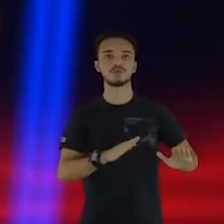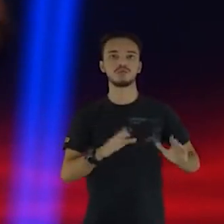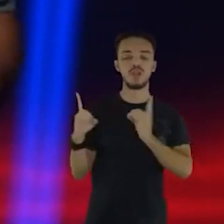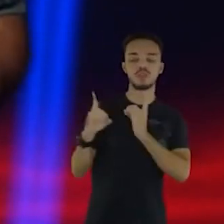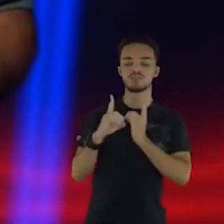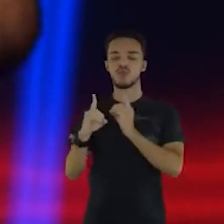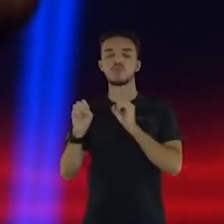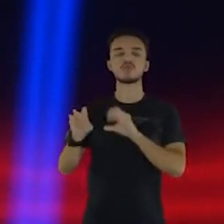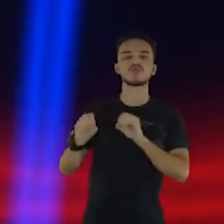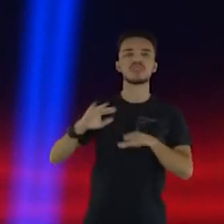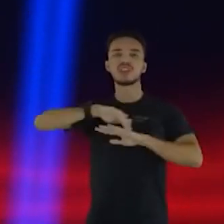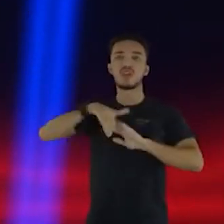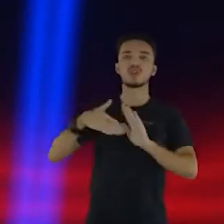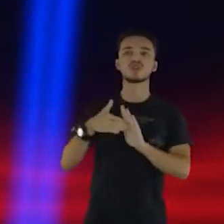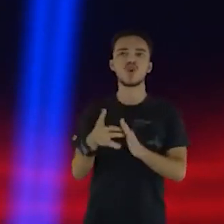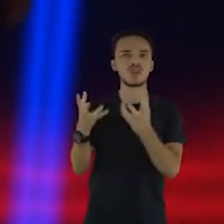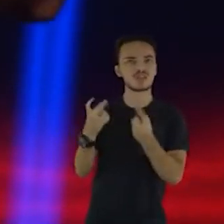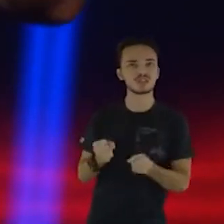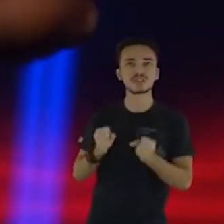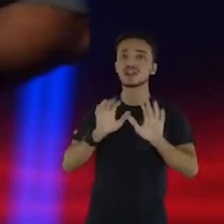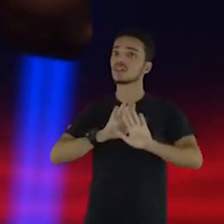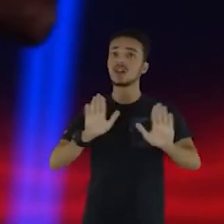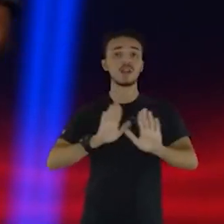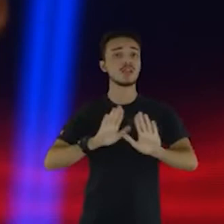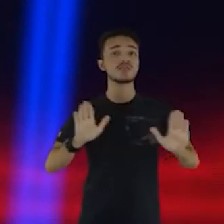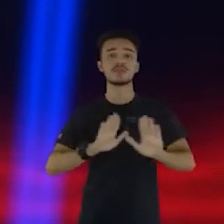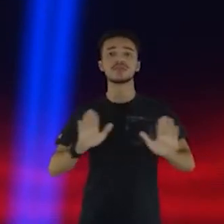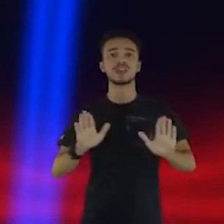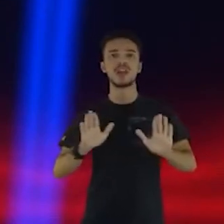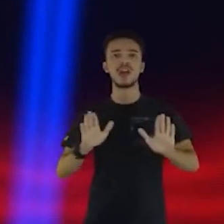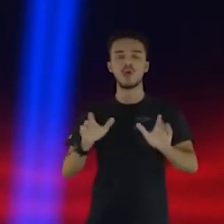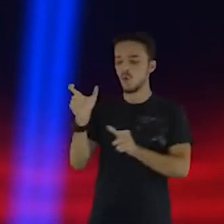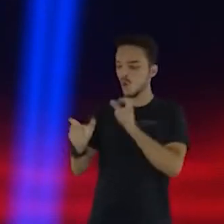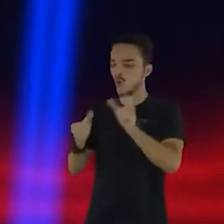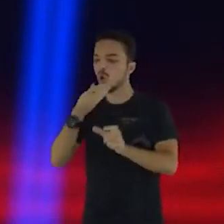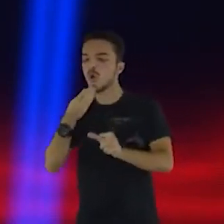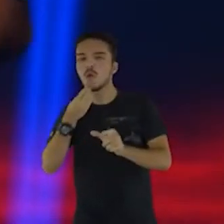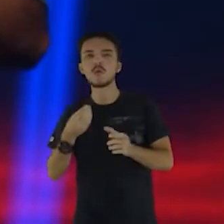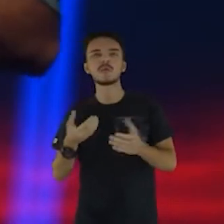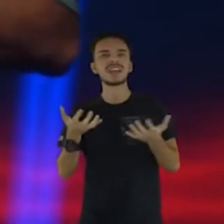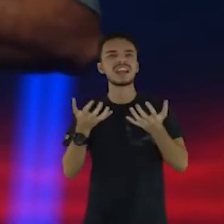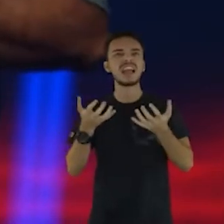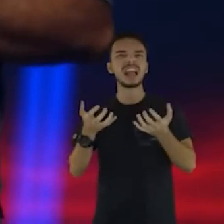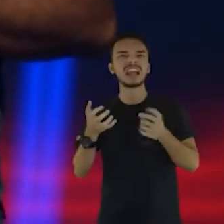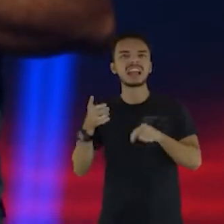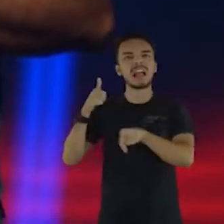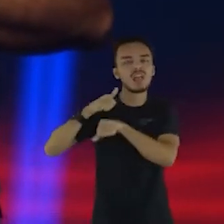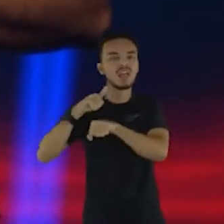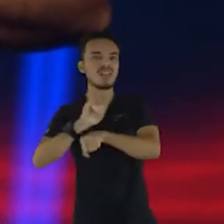pela astúcia e esperteza de homens que nos induzem ao erro.